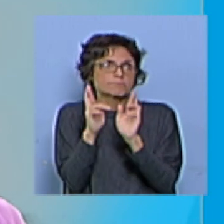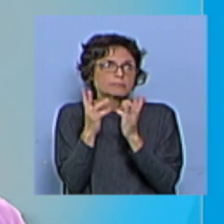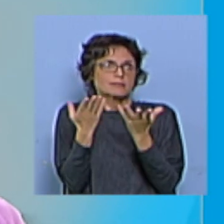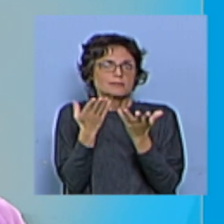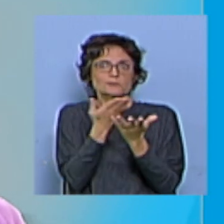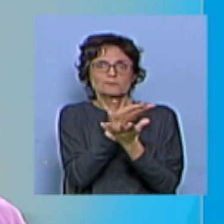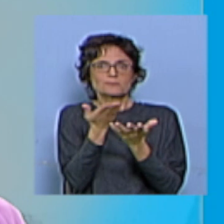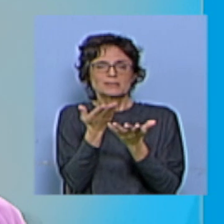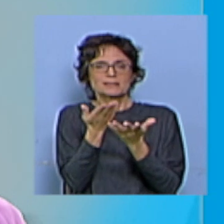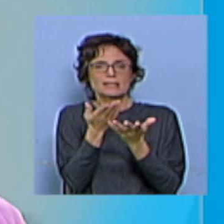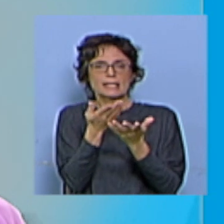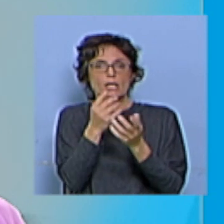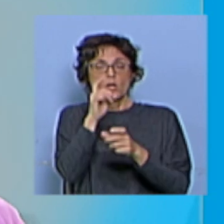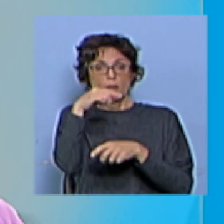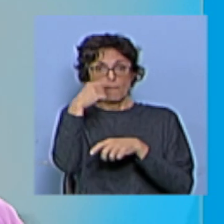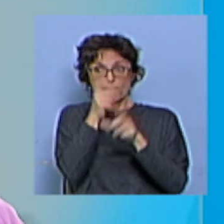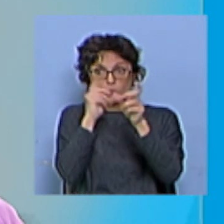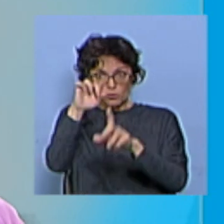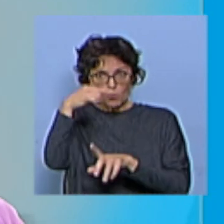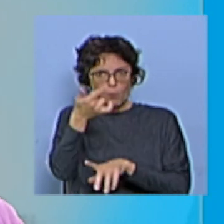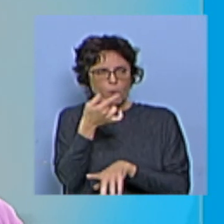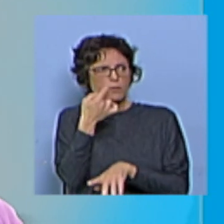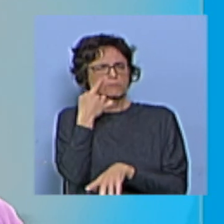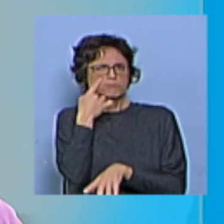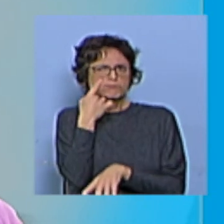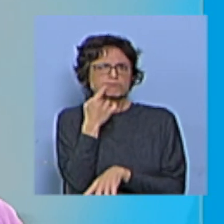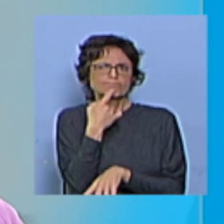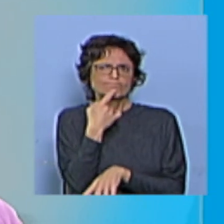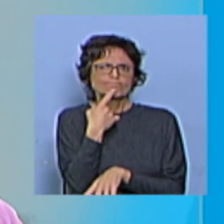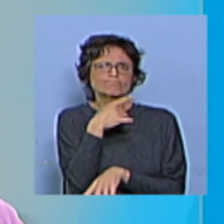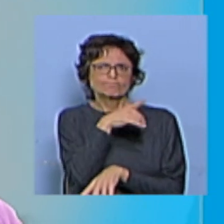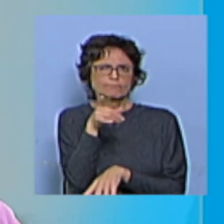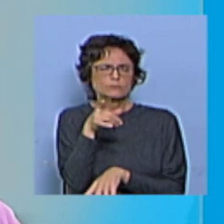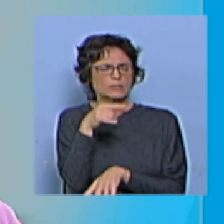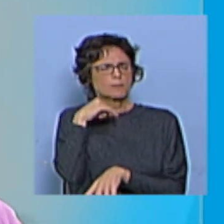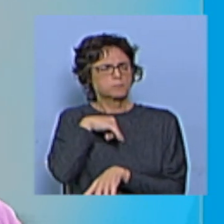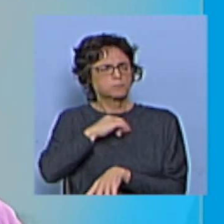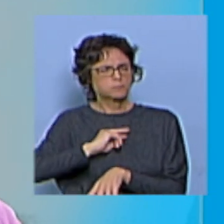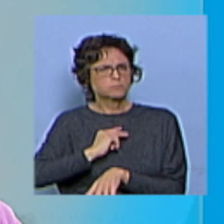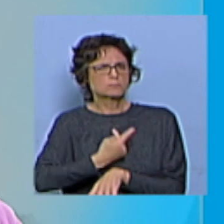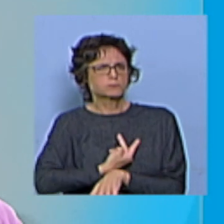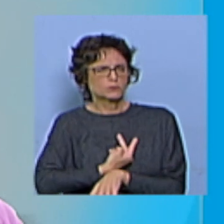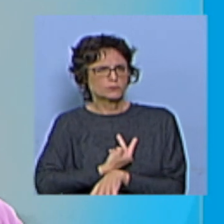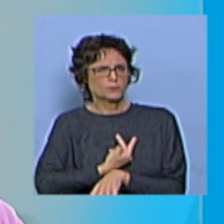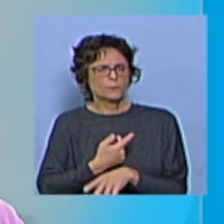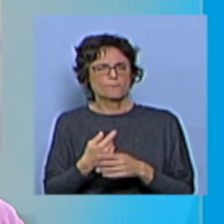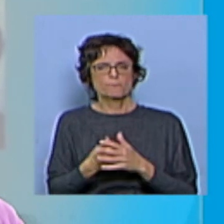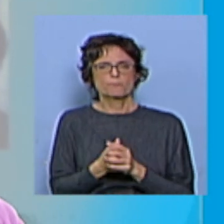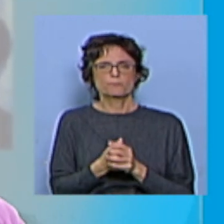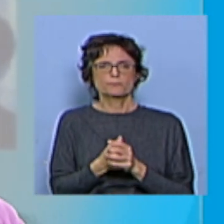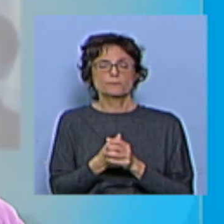pessoas e provocar processos de viragem interior, de conversão ecológica. E